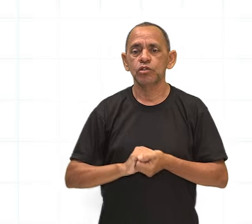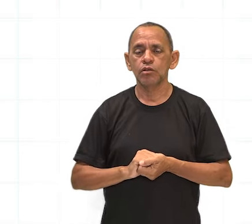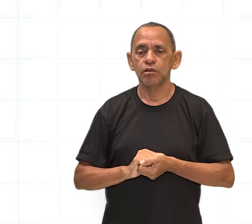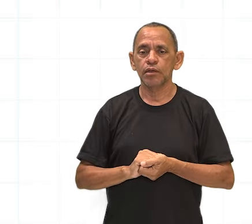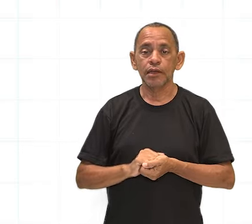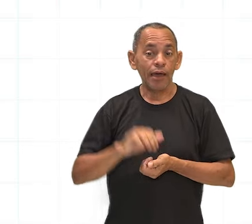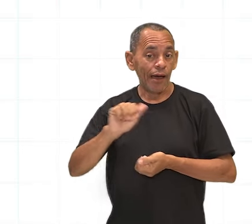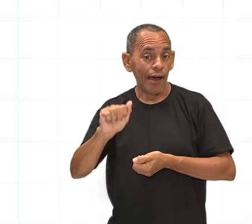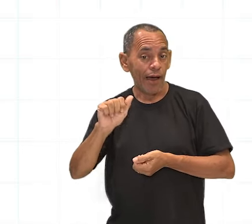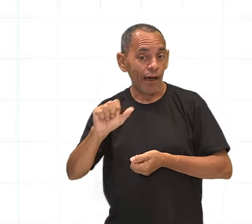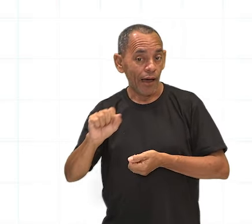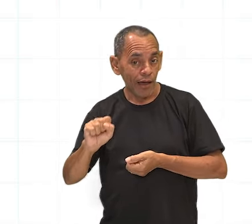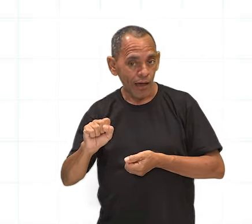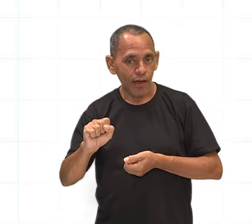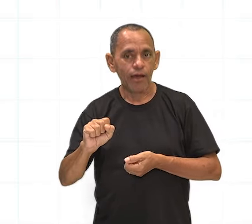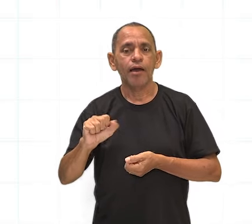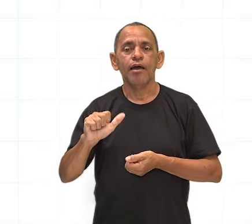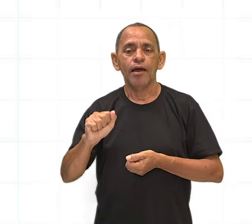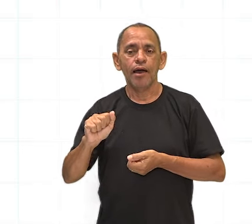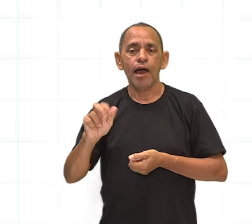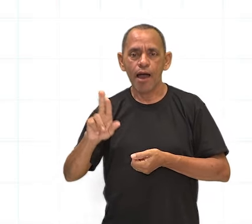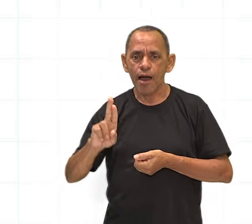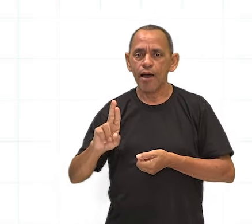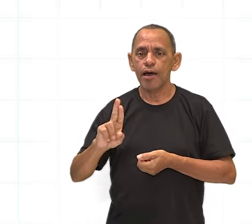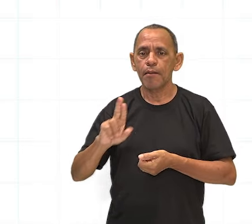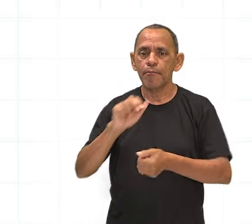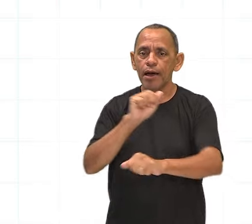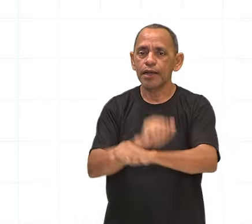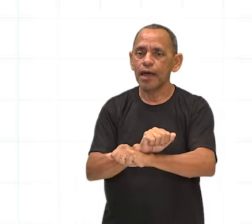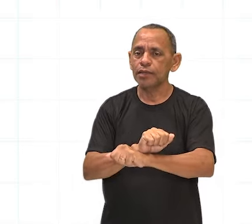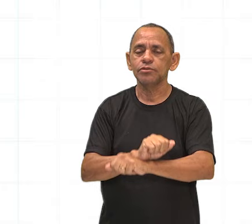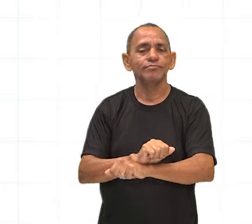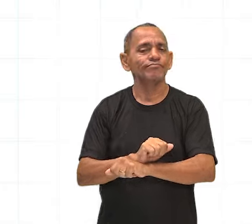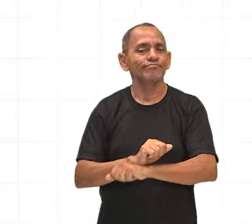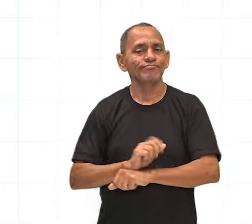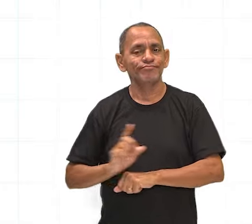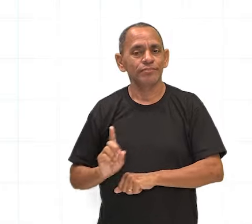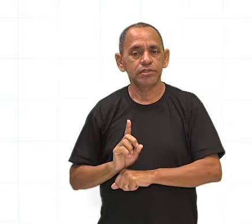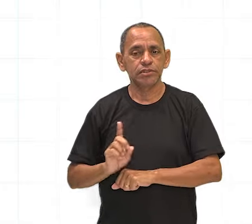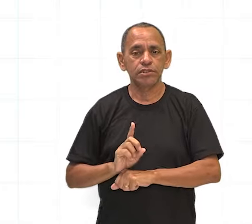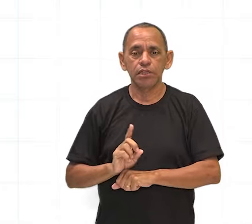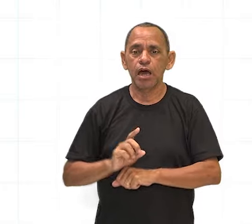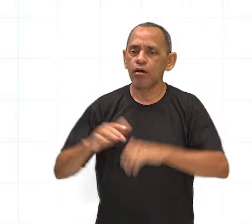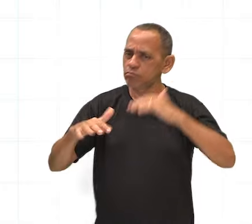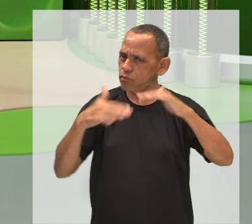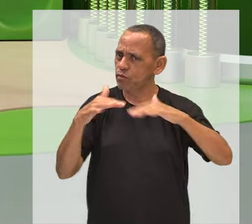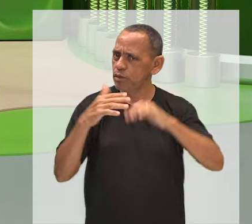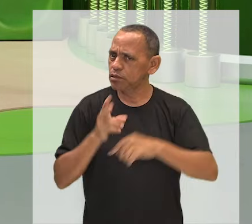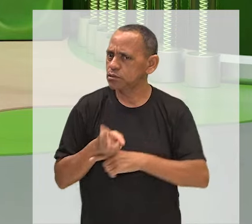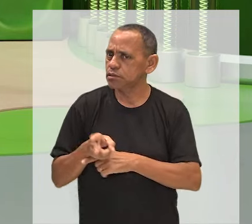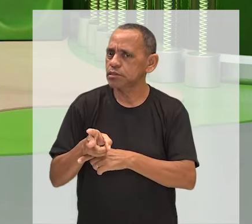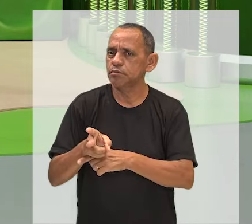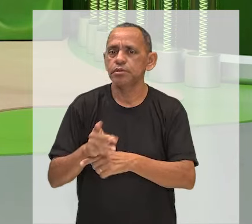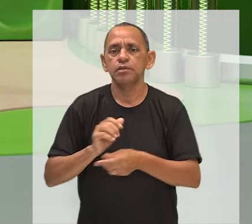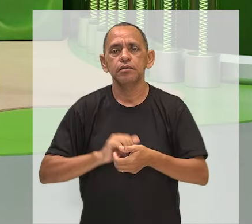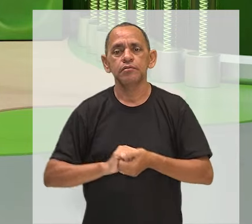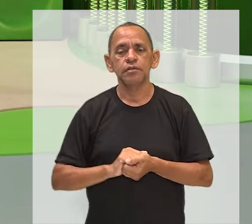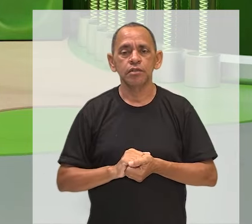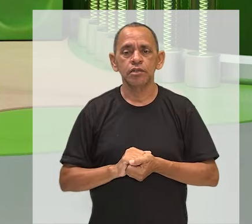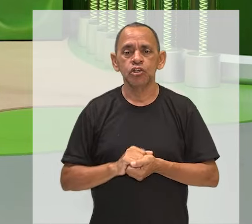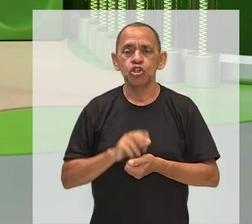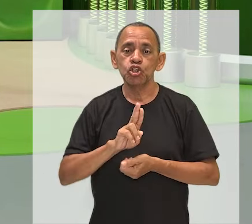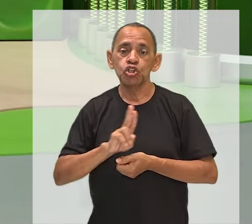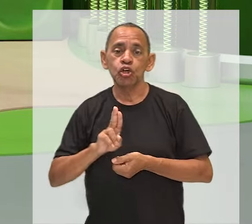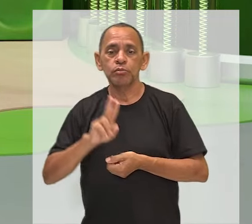não está parado, ele está sempre em movimento. Então, esse ar em movimento é o que a gente chama de vento, certo? A gente